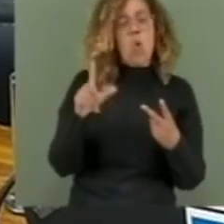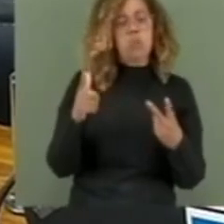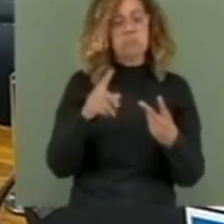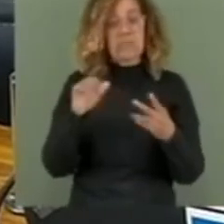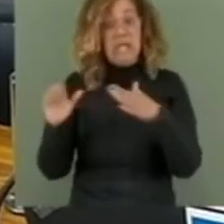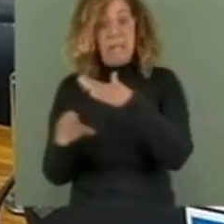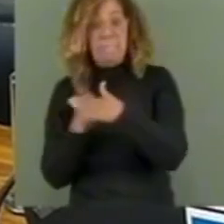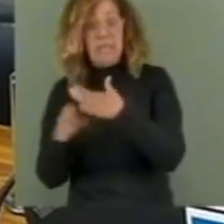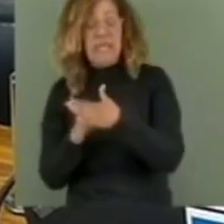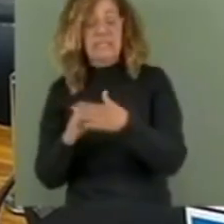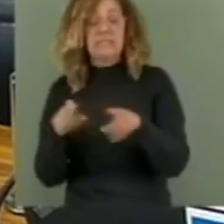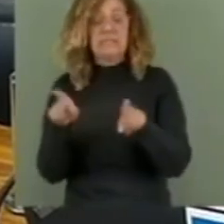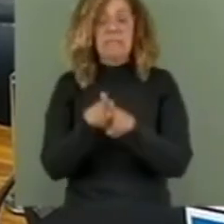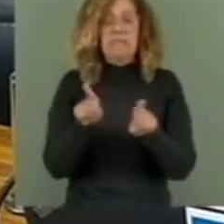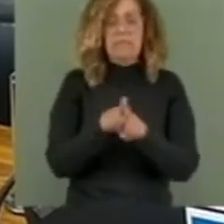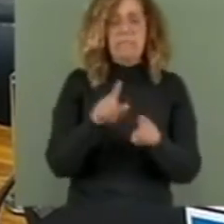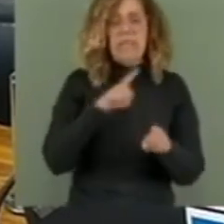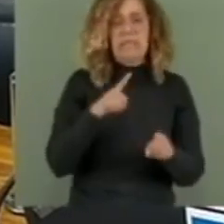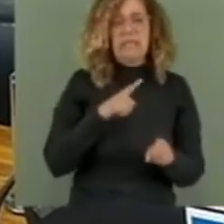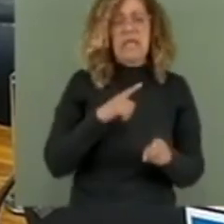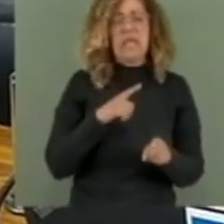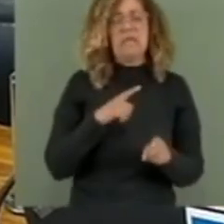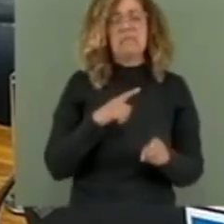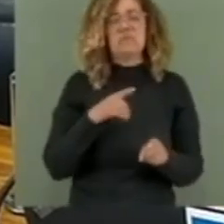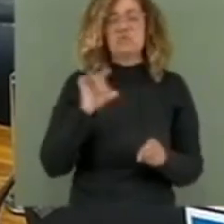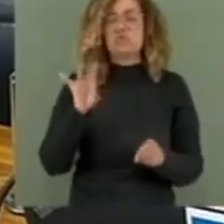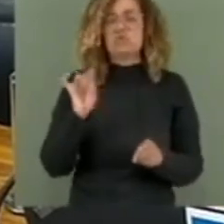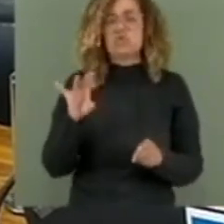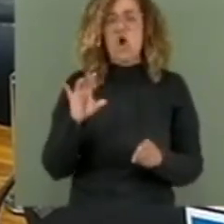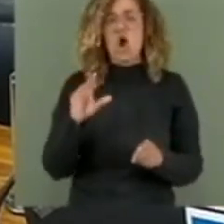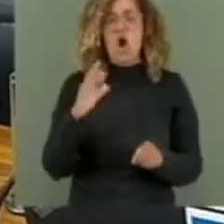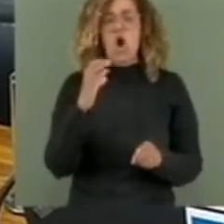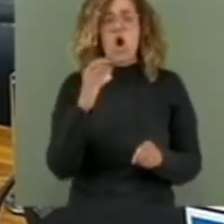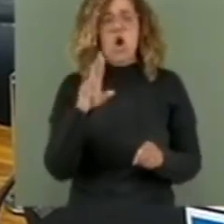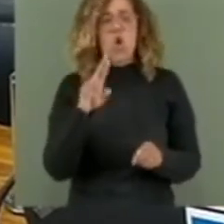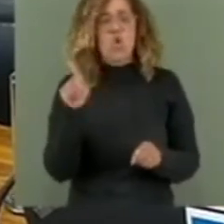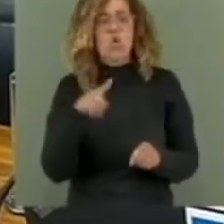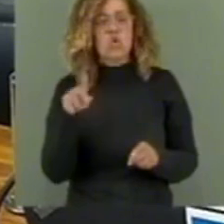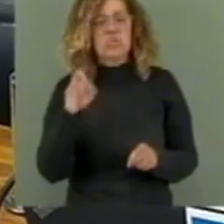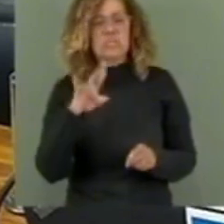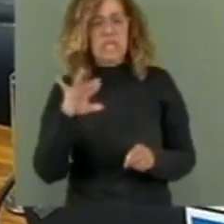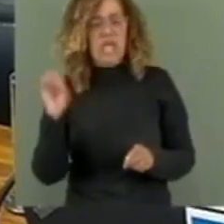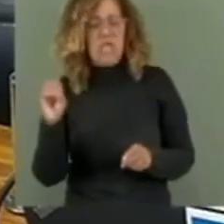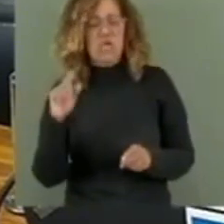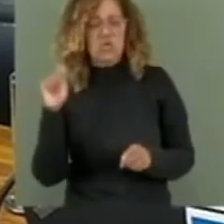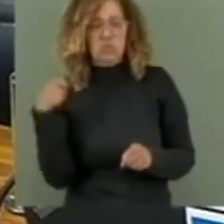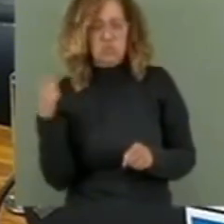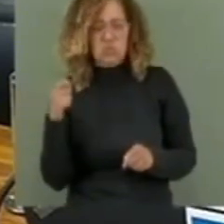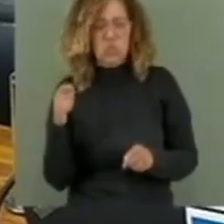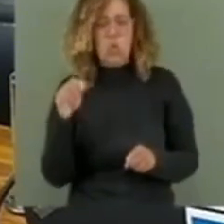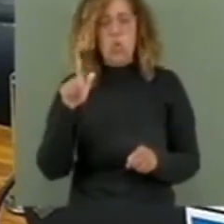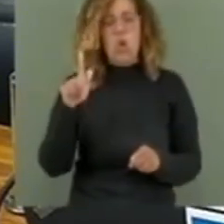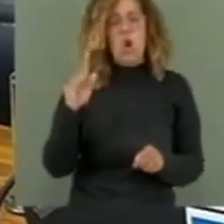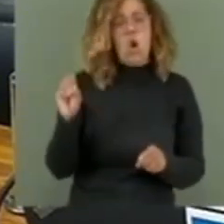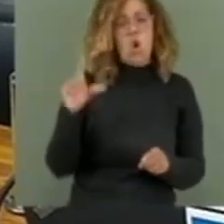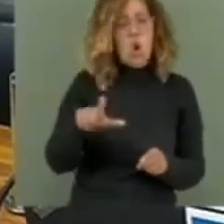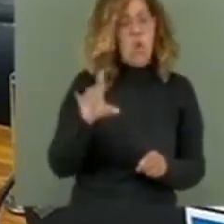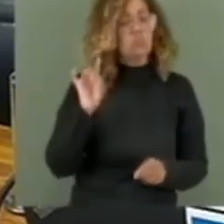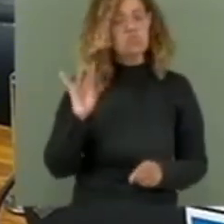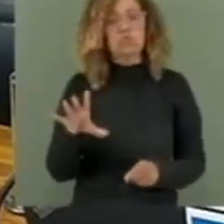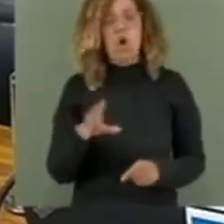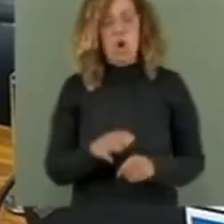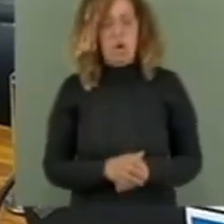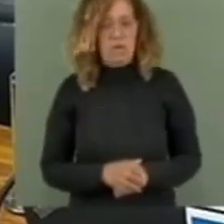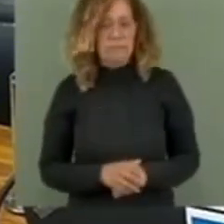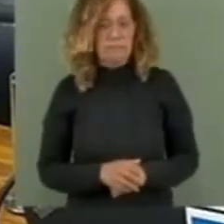lá em Cruzeiro do Sul temos só a gol já tivemos concorrência quando tinha uma uma empresa da região